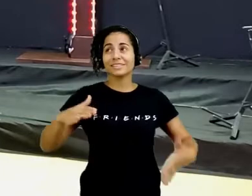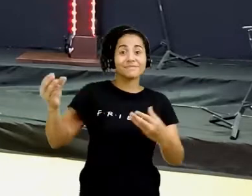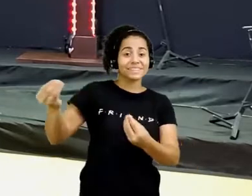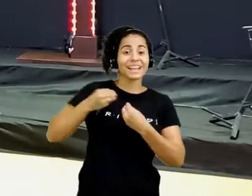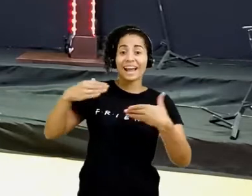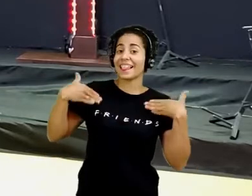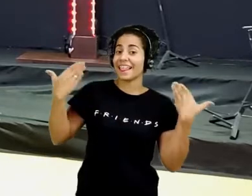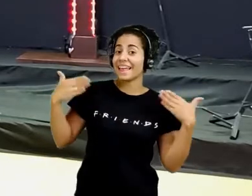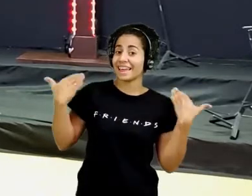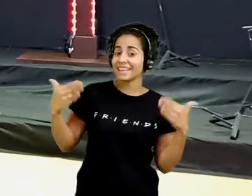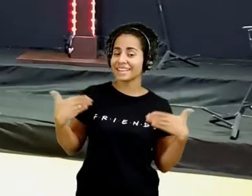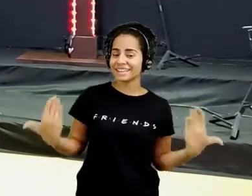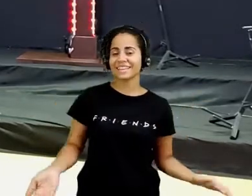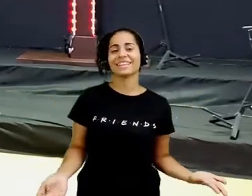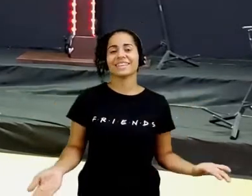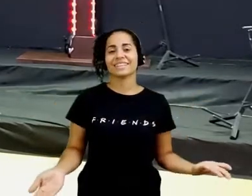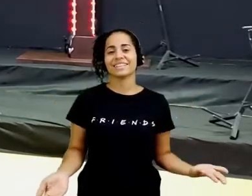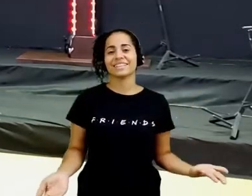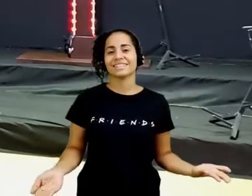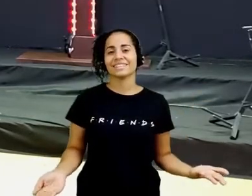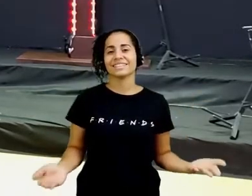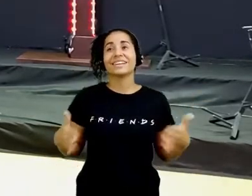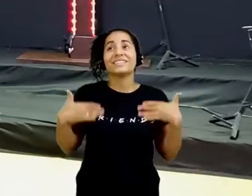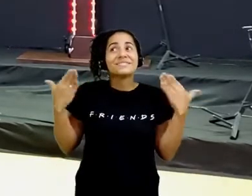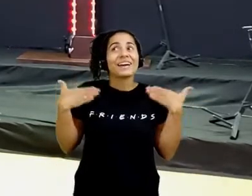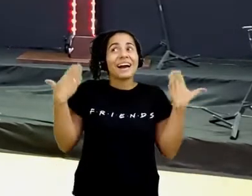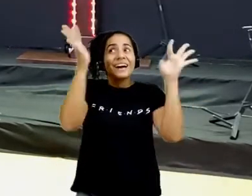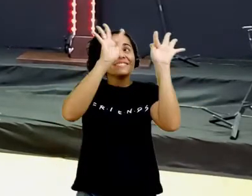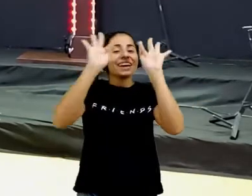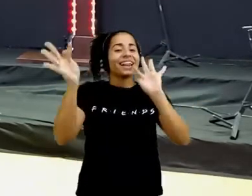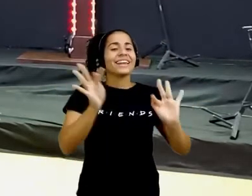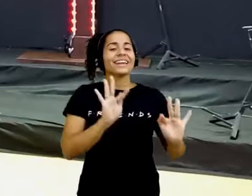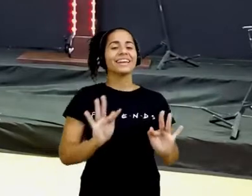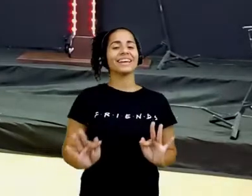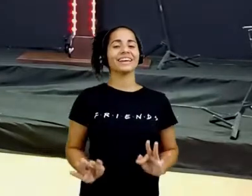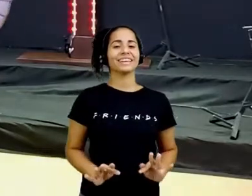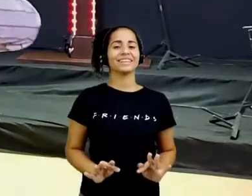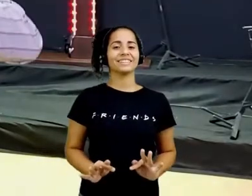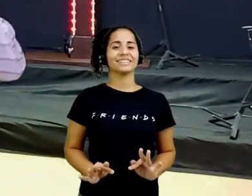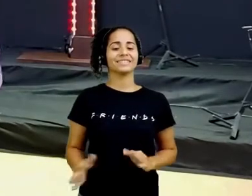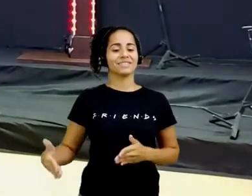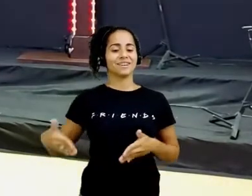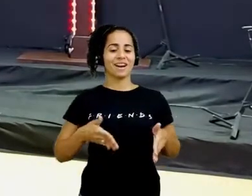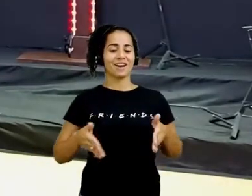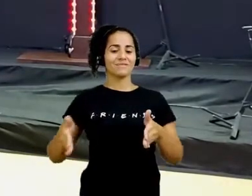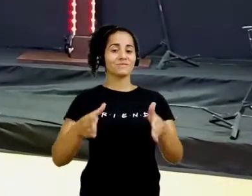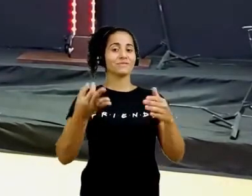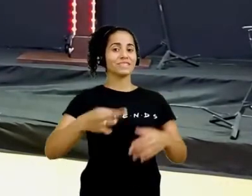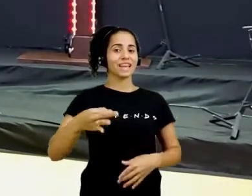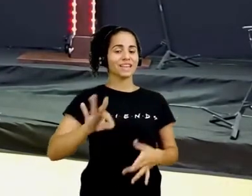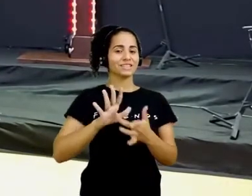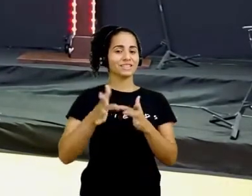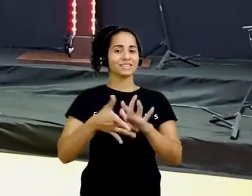alegrar, nos regozijar, nos animar, nos colocar no caminho certo, que é Jesus